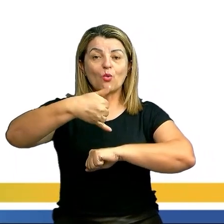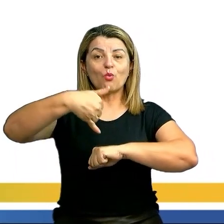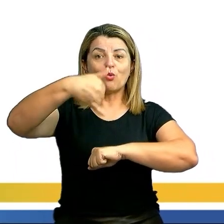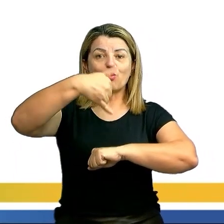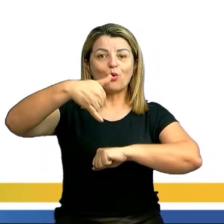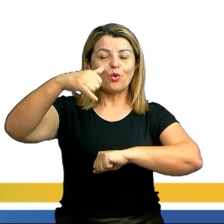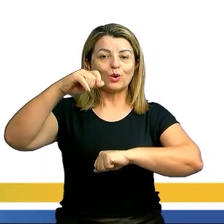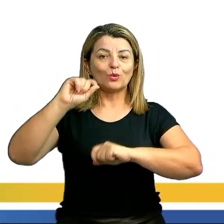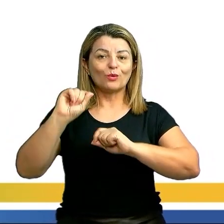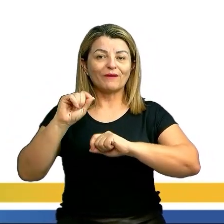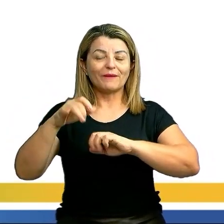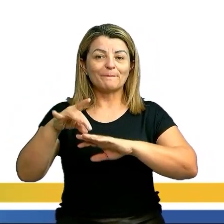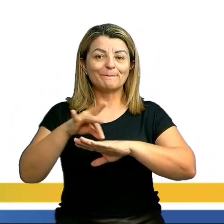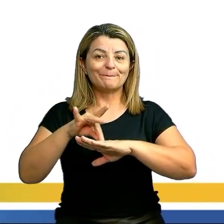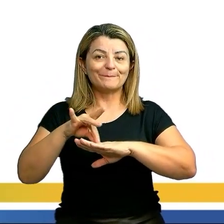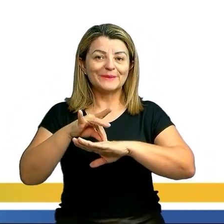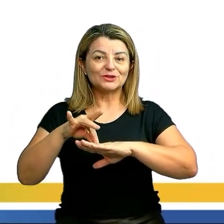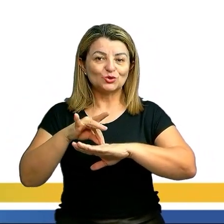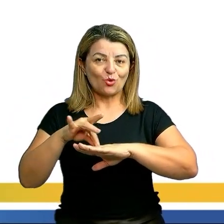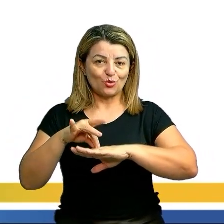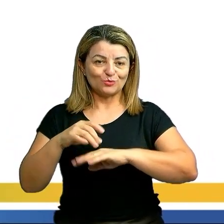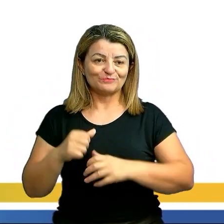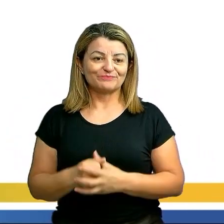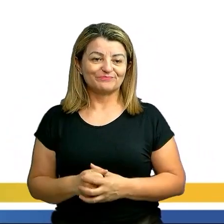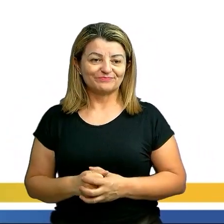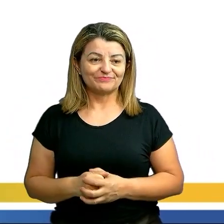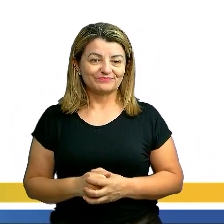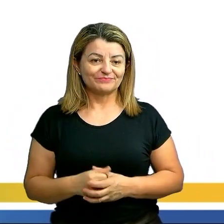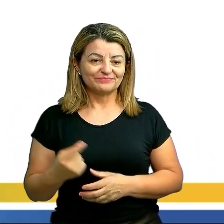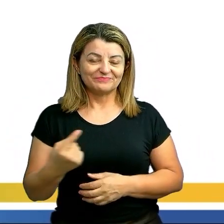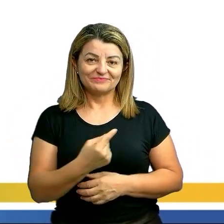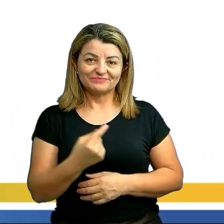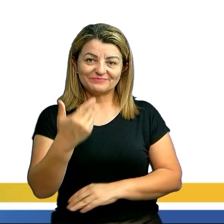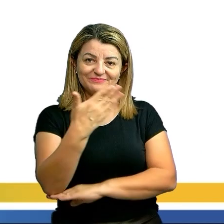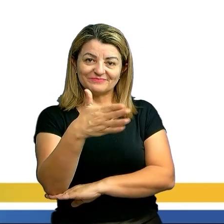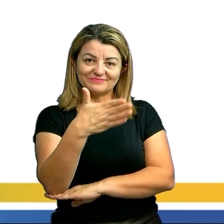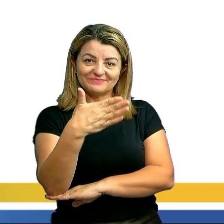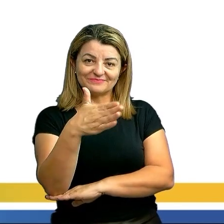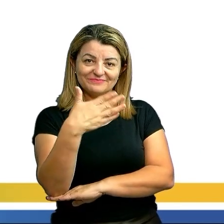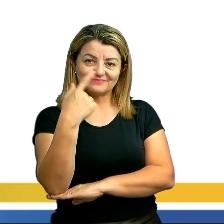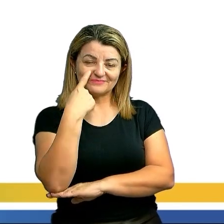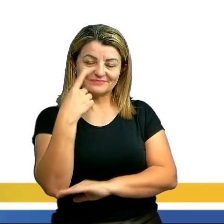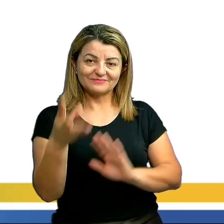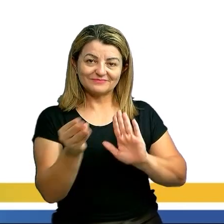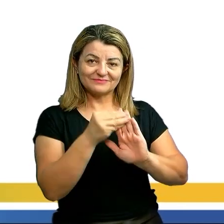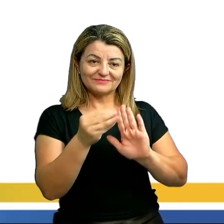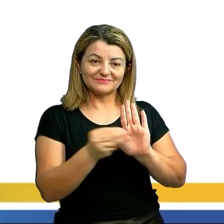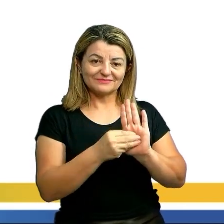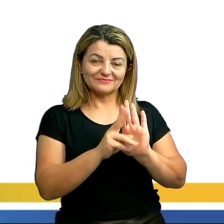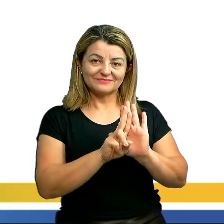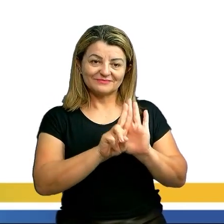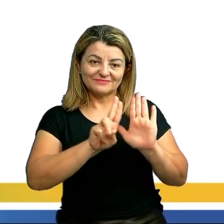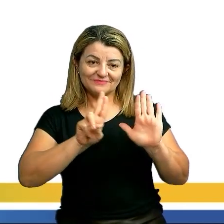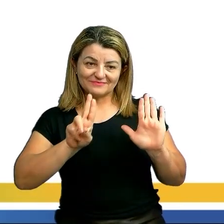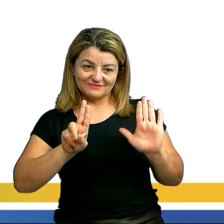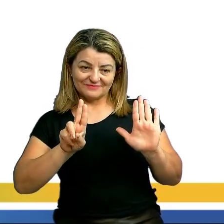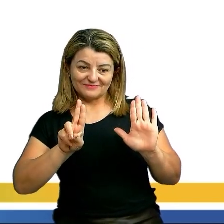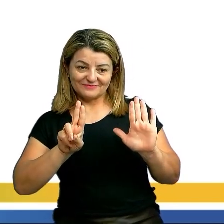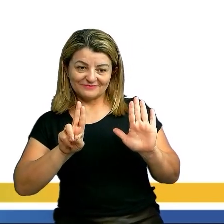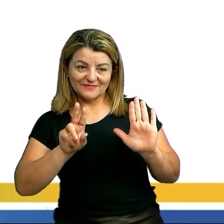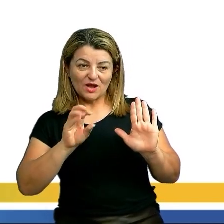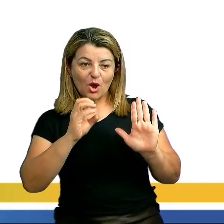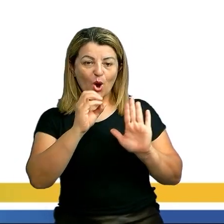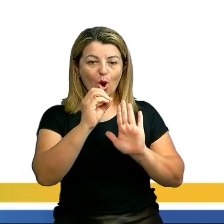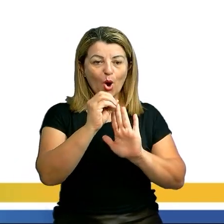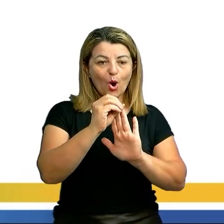Olha aí a bandeira da OPEP. Se você prestar atenção nessa bandeira, você vai ver que o nome não está OPEP, está